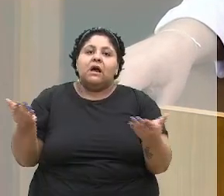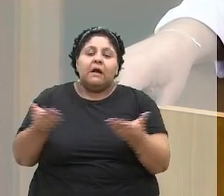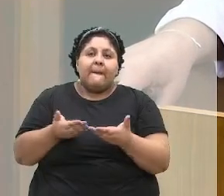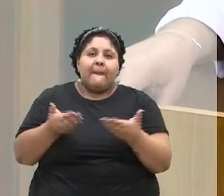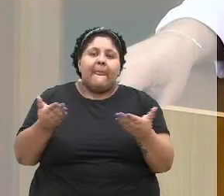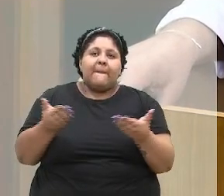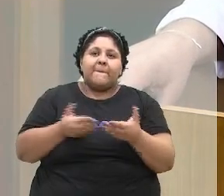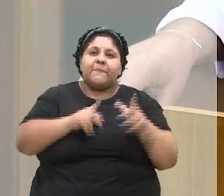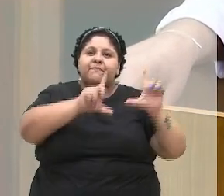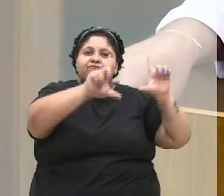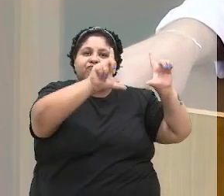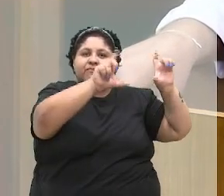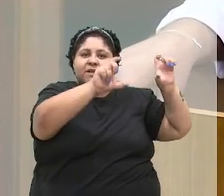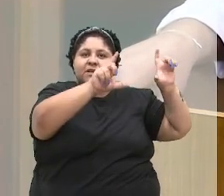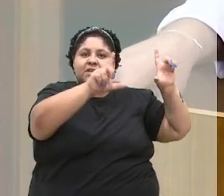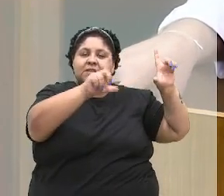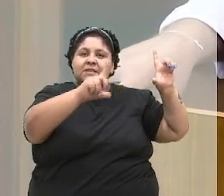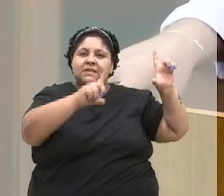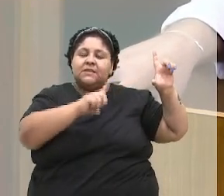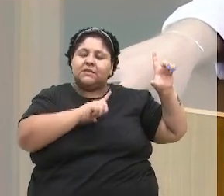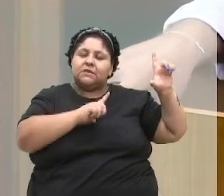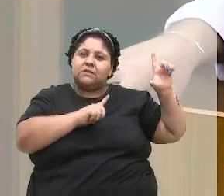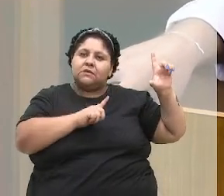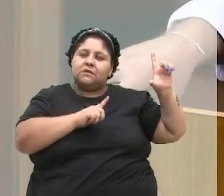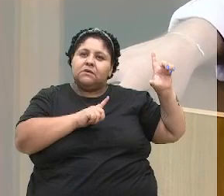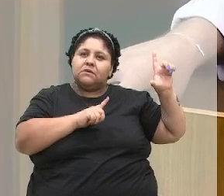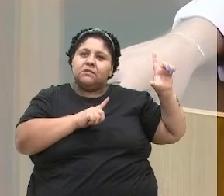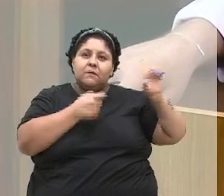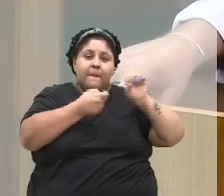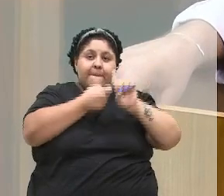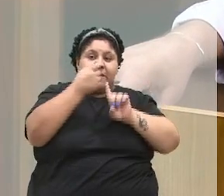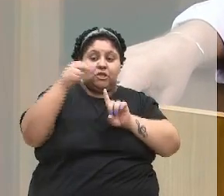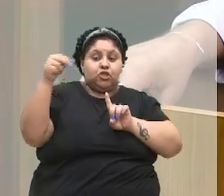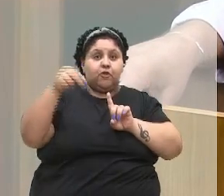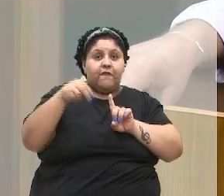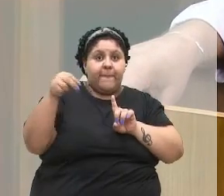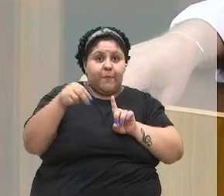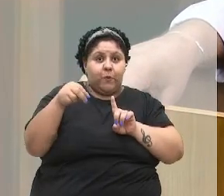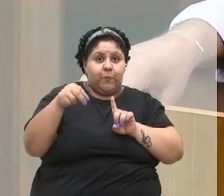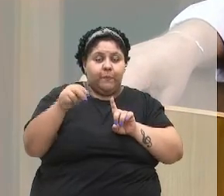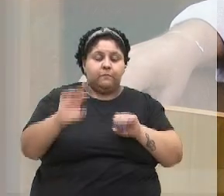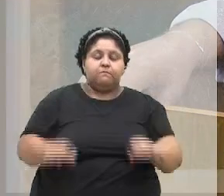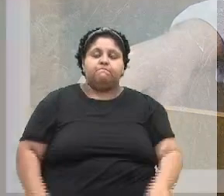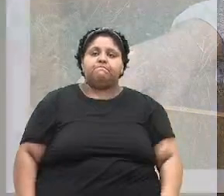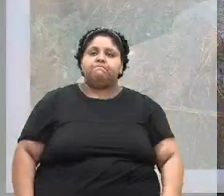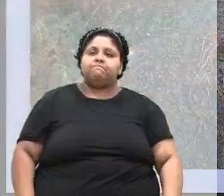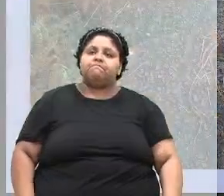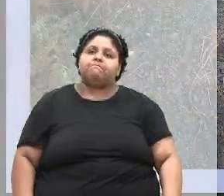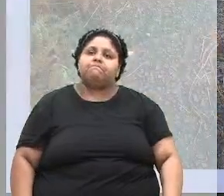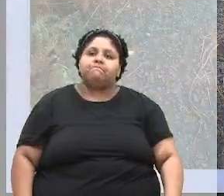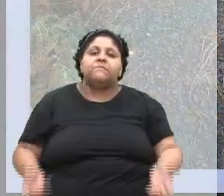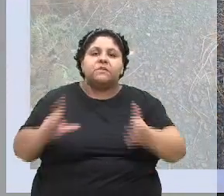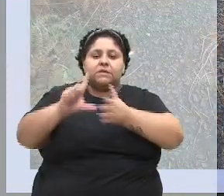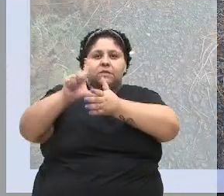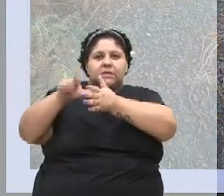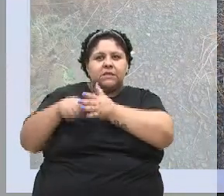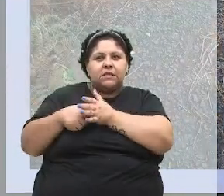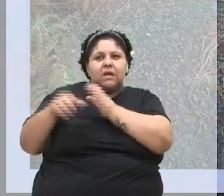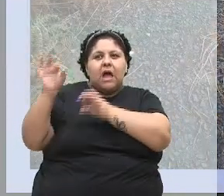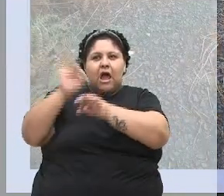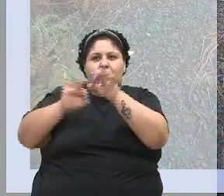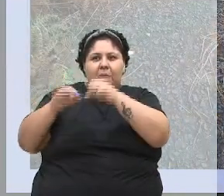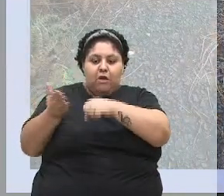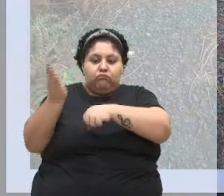aquela foto foi quando nós tiramos ainda em mês de novembro. Depois foi os proprietários arrumaram o